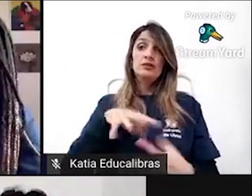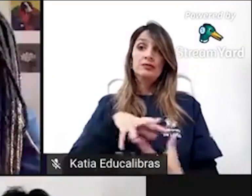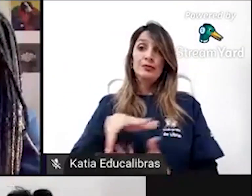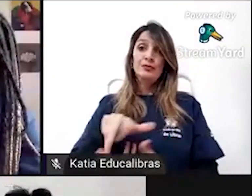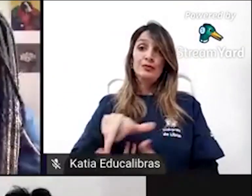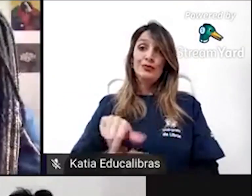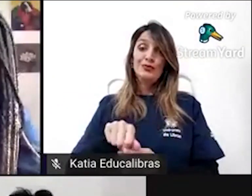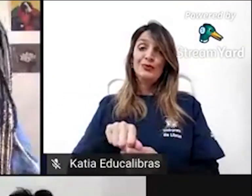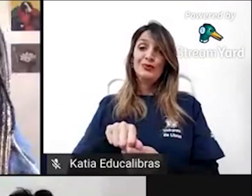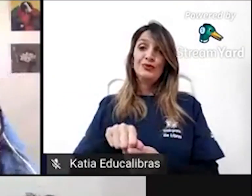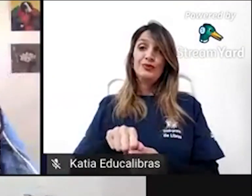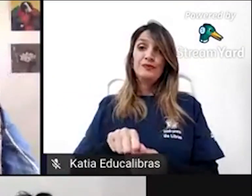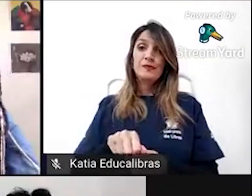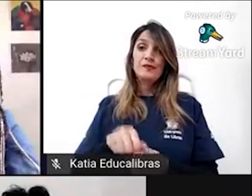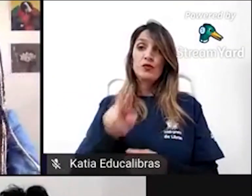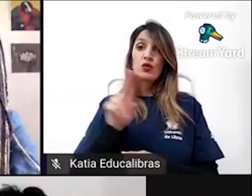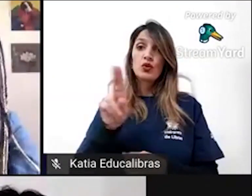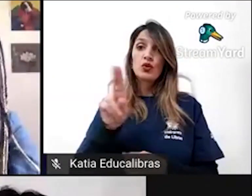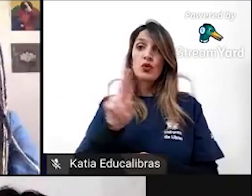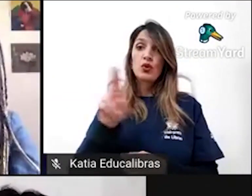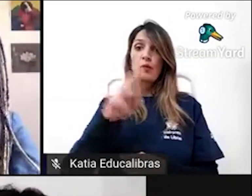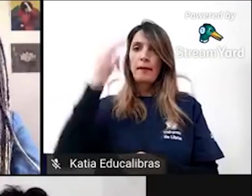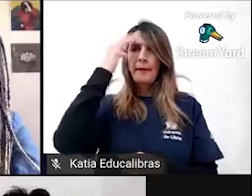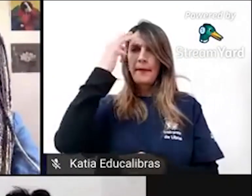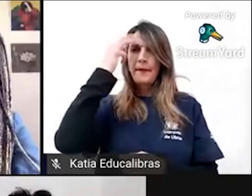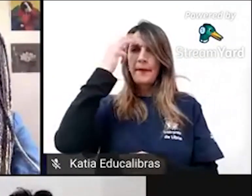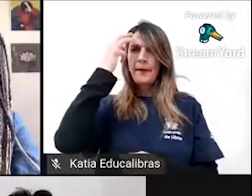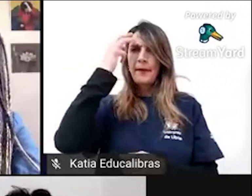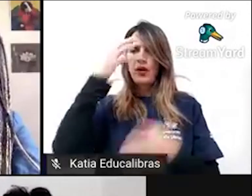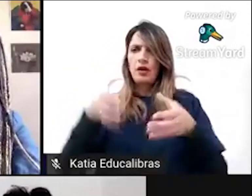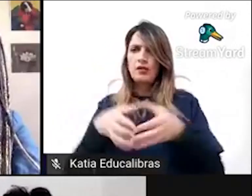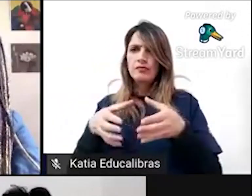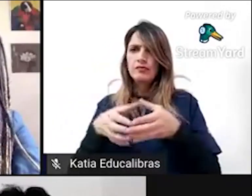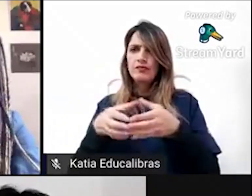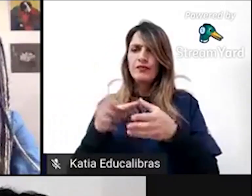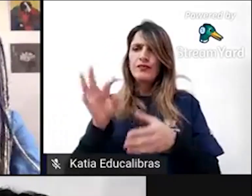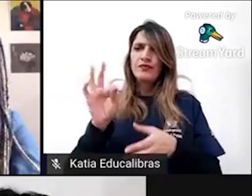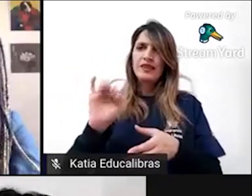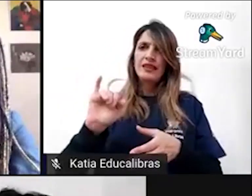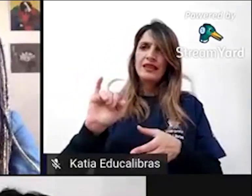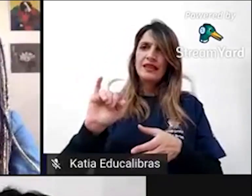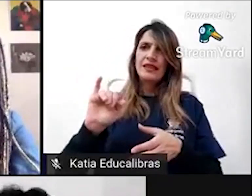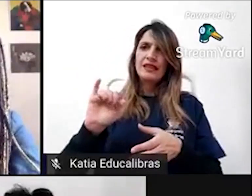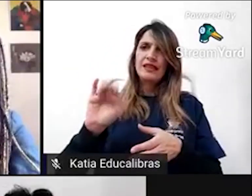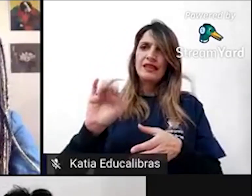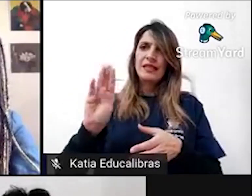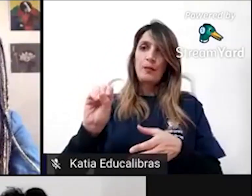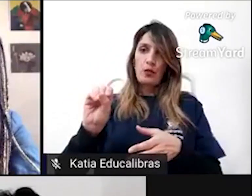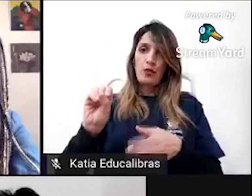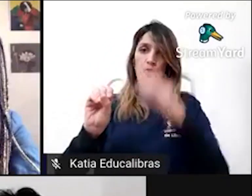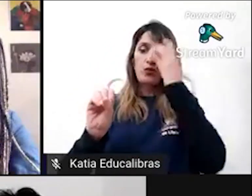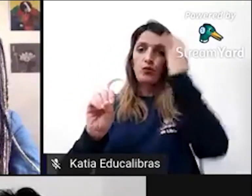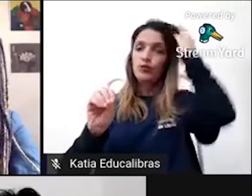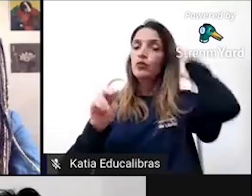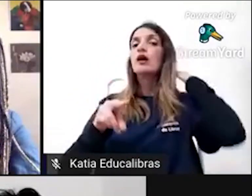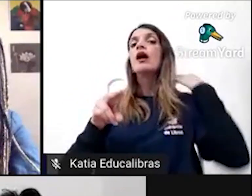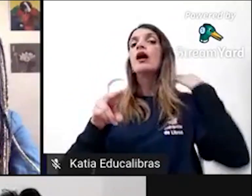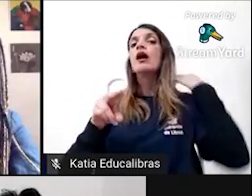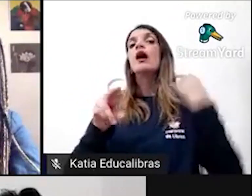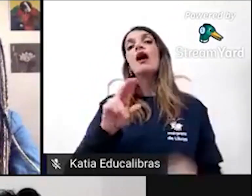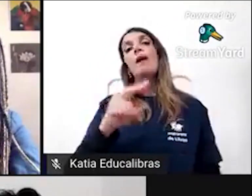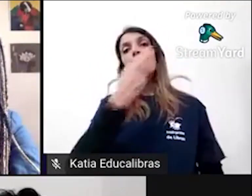mundo, que chama a Memória da Tribo, o nome da música, que é do Nilson